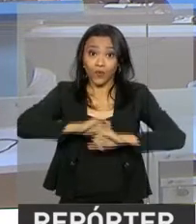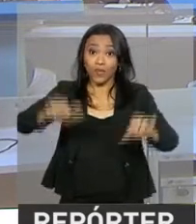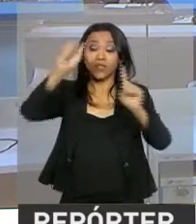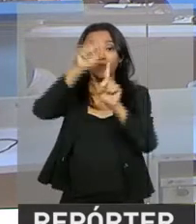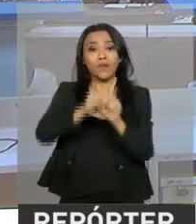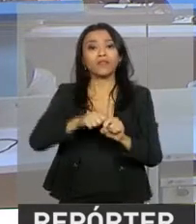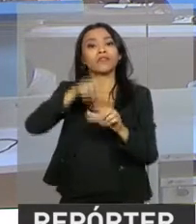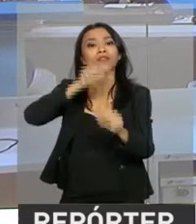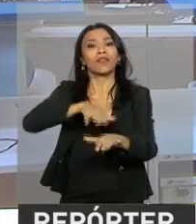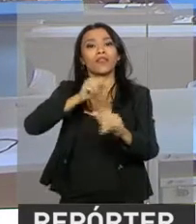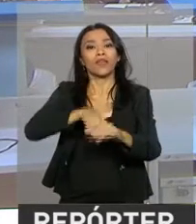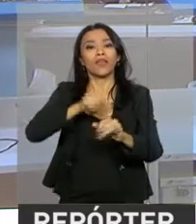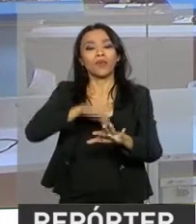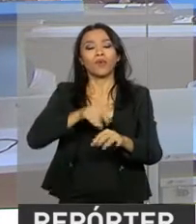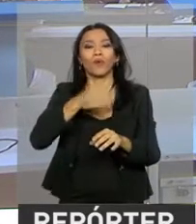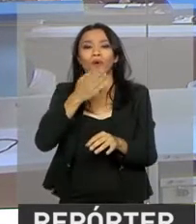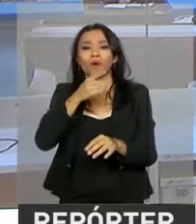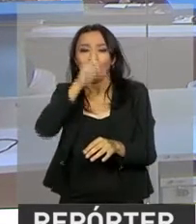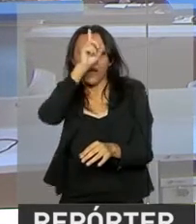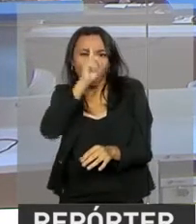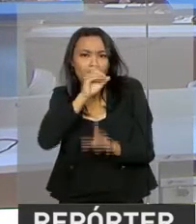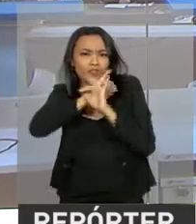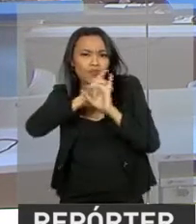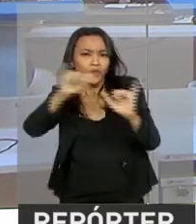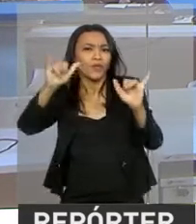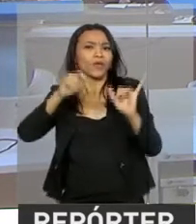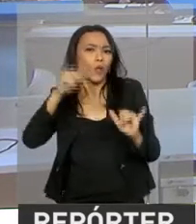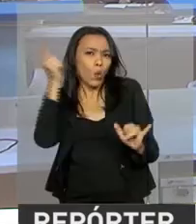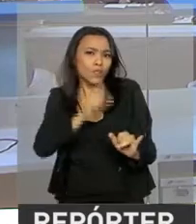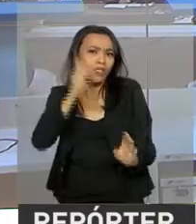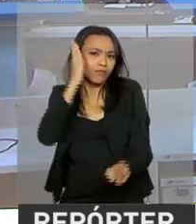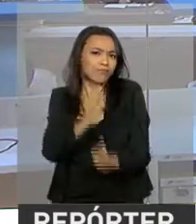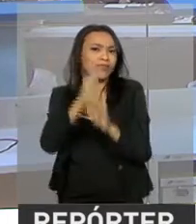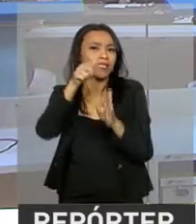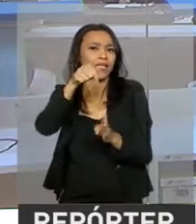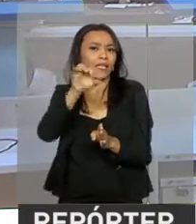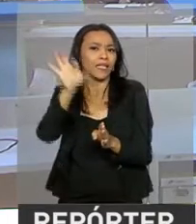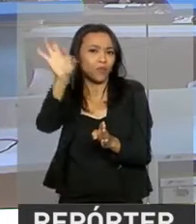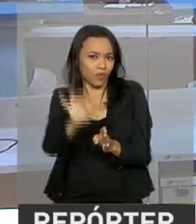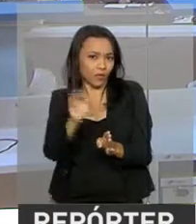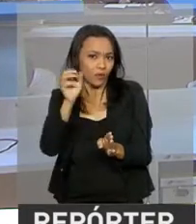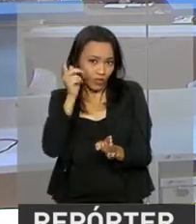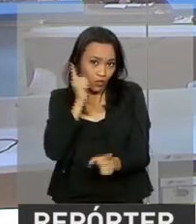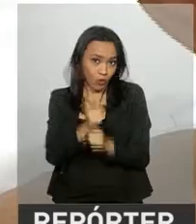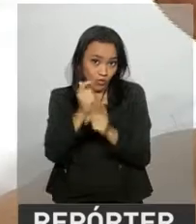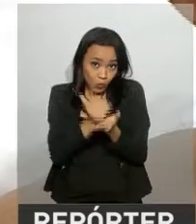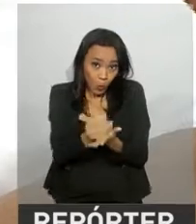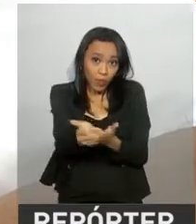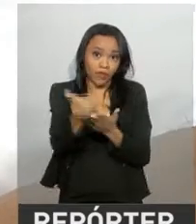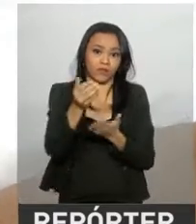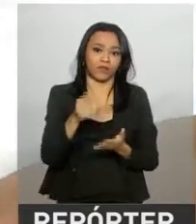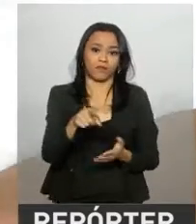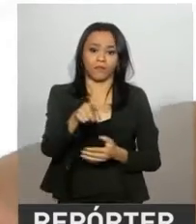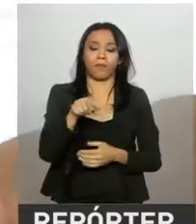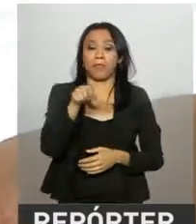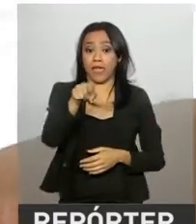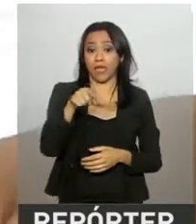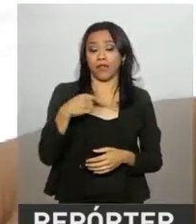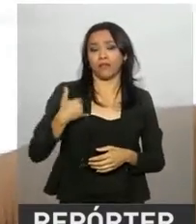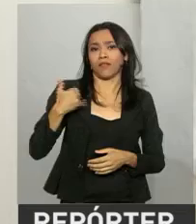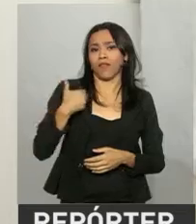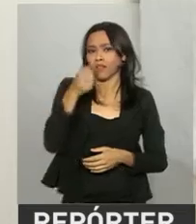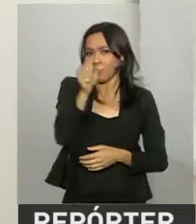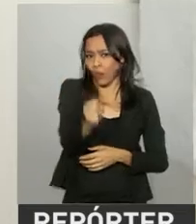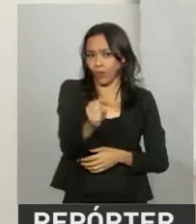que as chances de cura chegam a 70% quando a doença é descoberta no início marcos tem oito